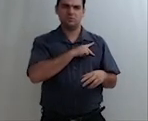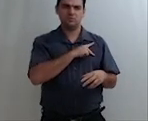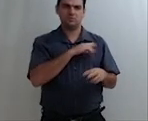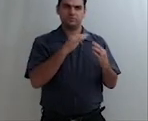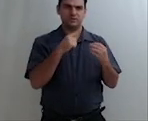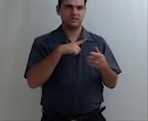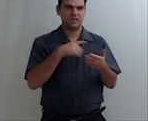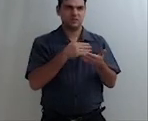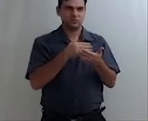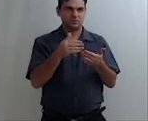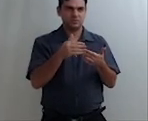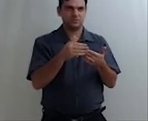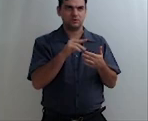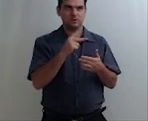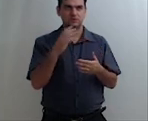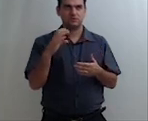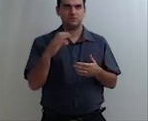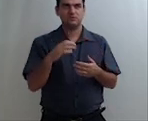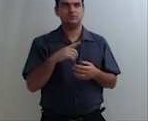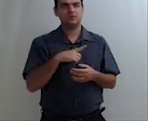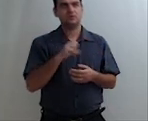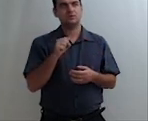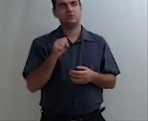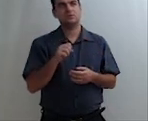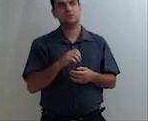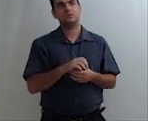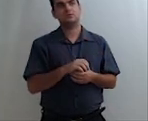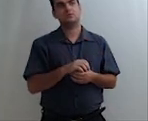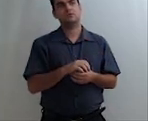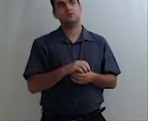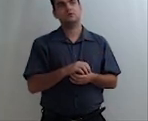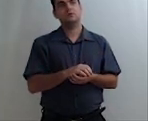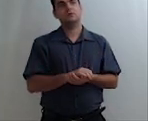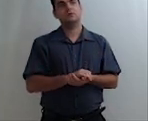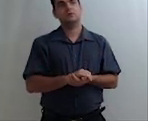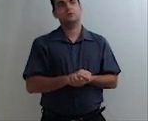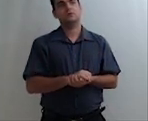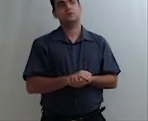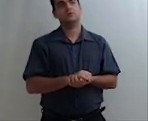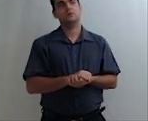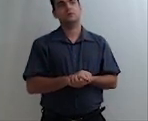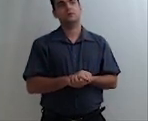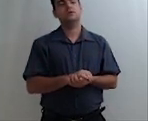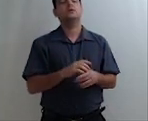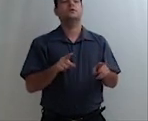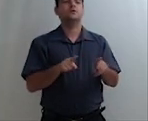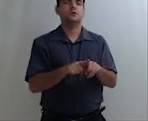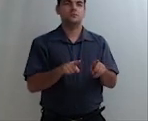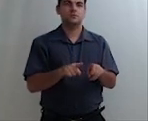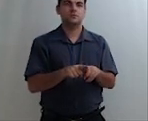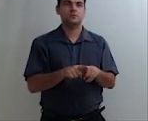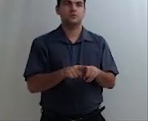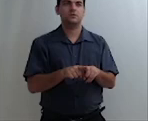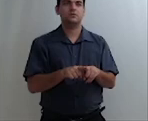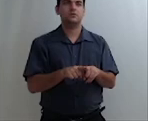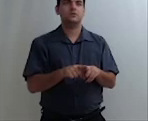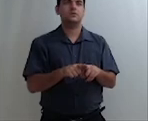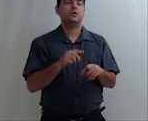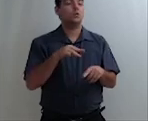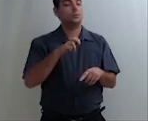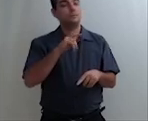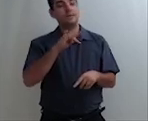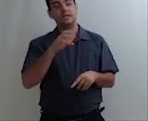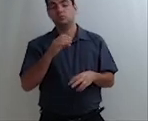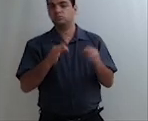abes Corpus sim excelência constou constou da inicial da Abas Corpus e constou também só que o mérito não foi julgado desse